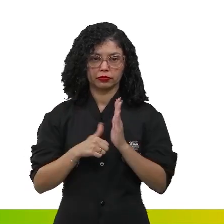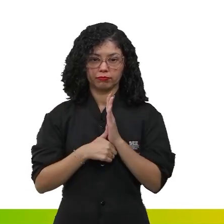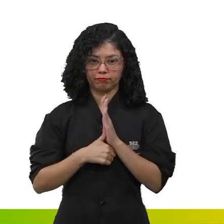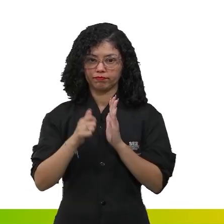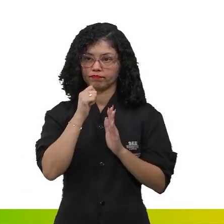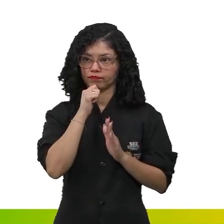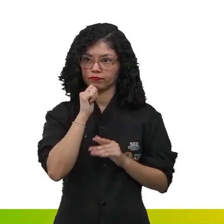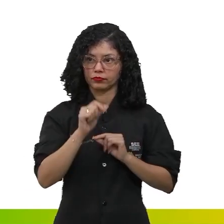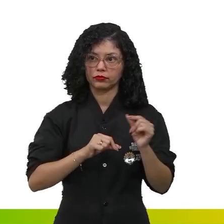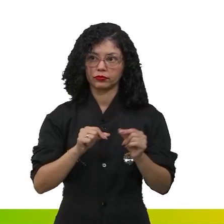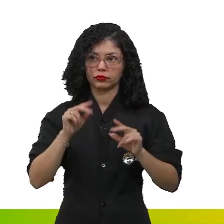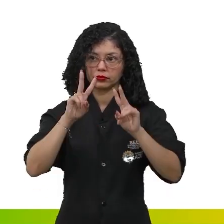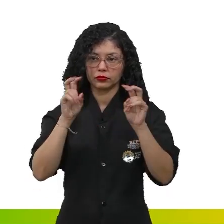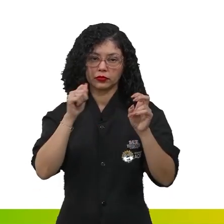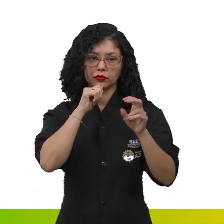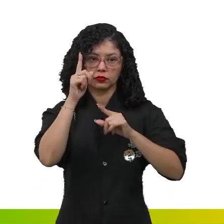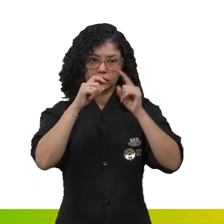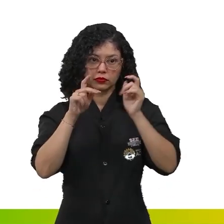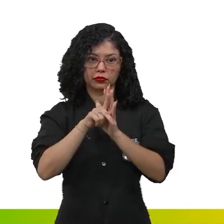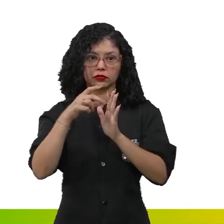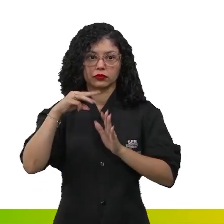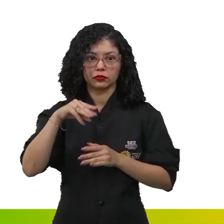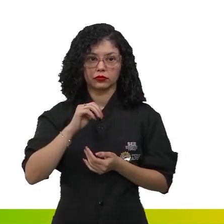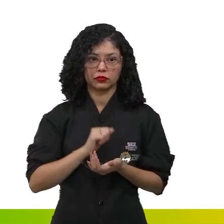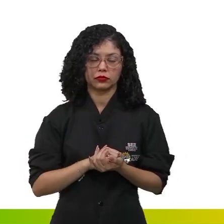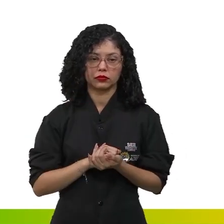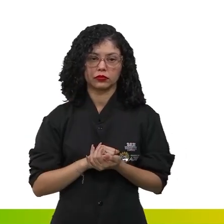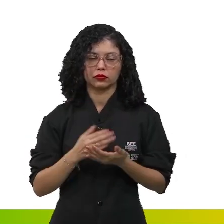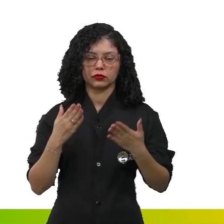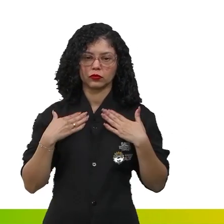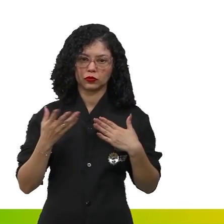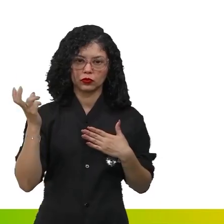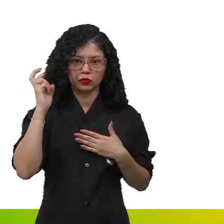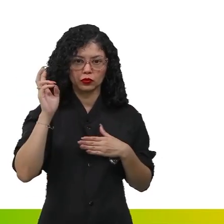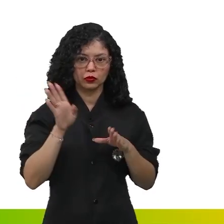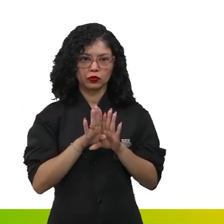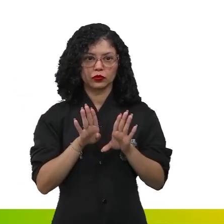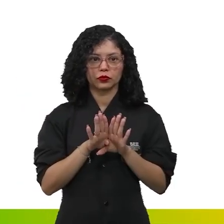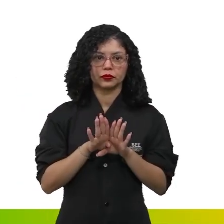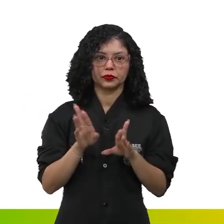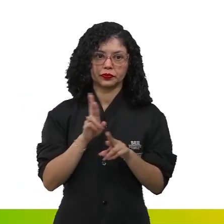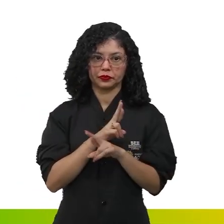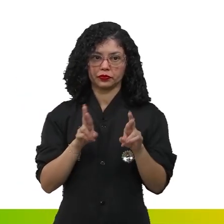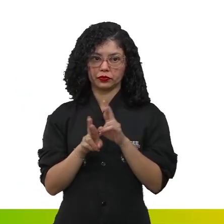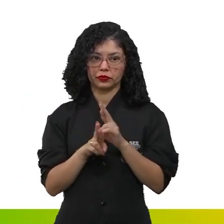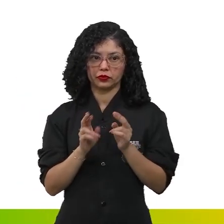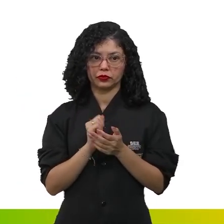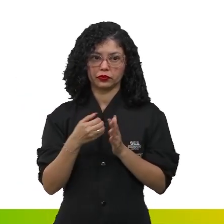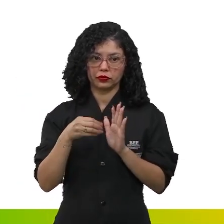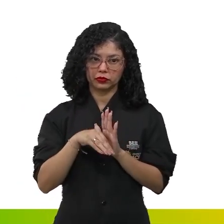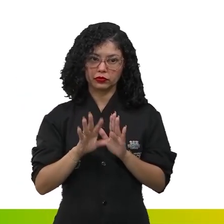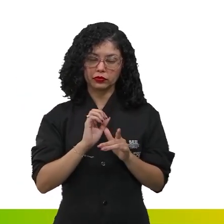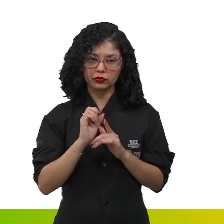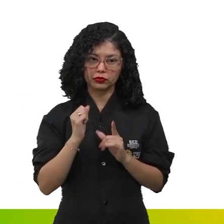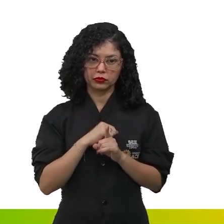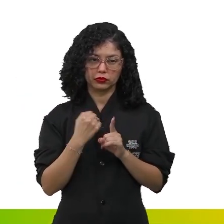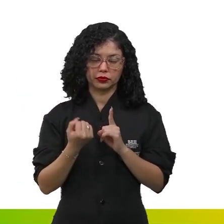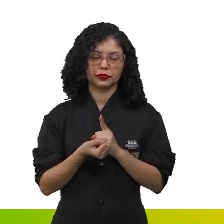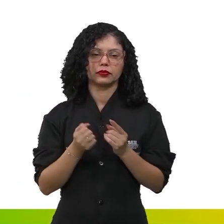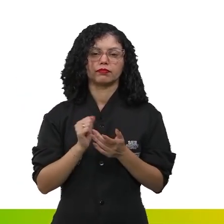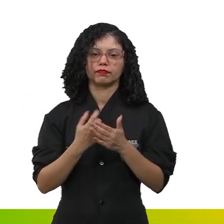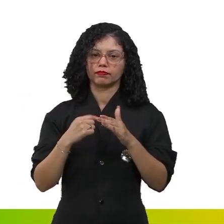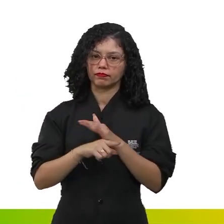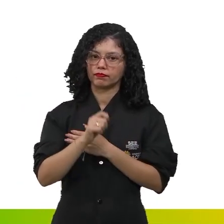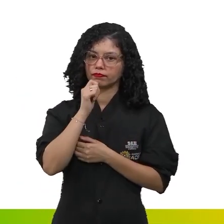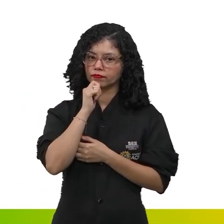identidade, que aí é acerca de expressão de quem somos, o aspecto cultural, a relação com a mídia. Então, dentro